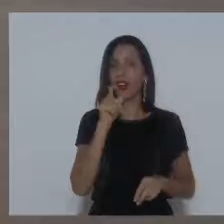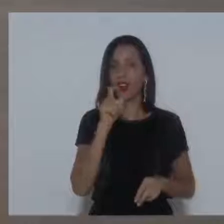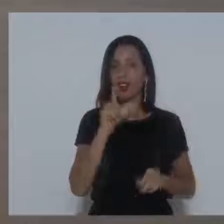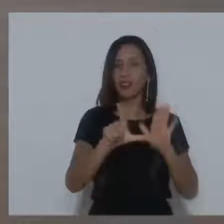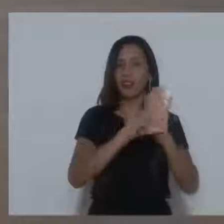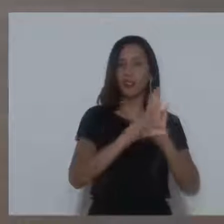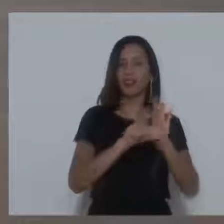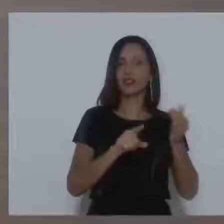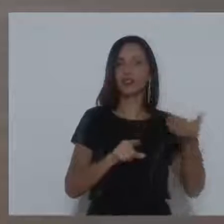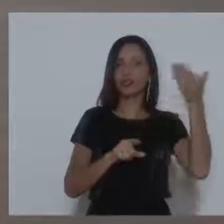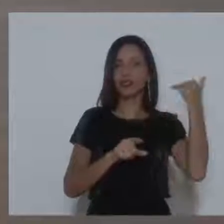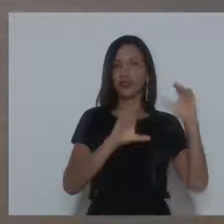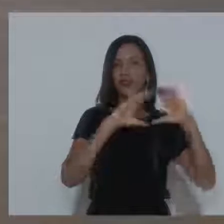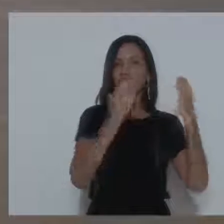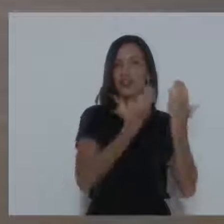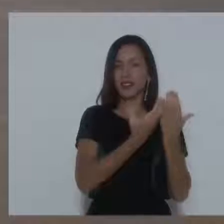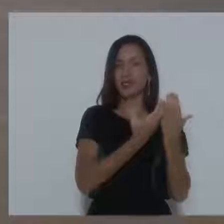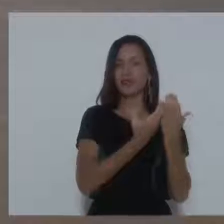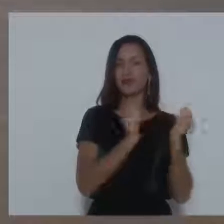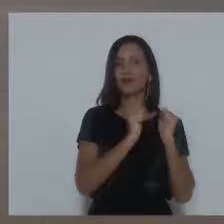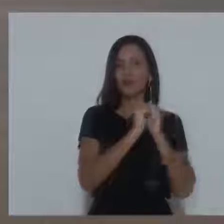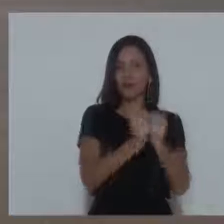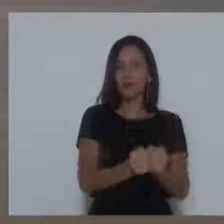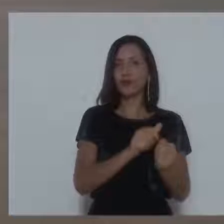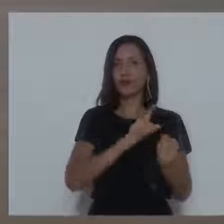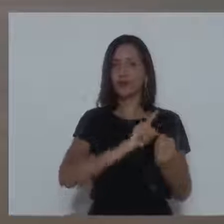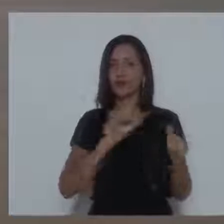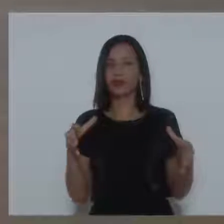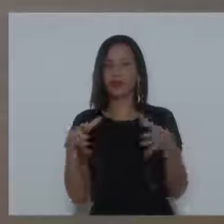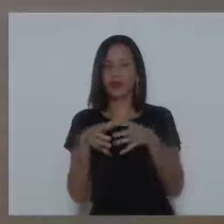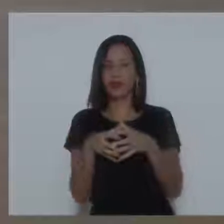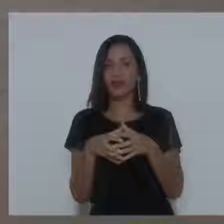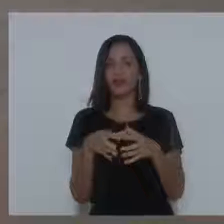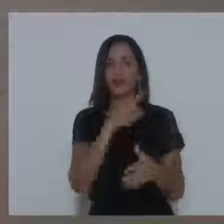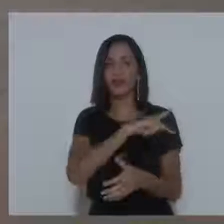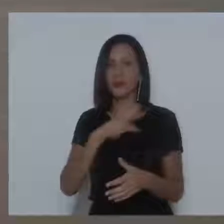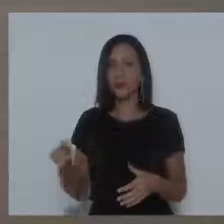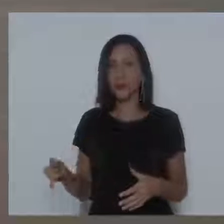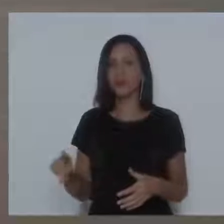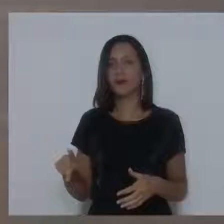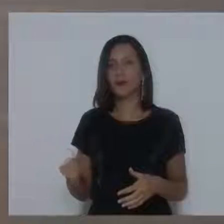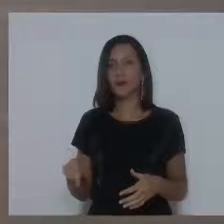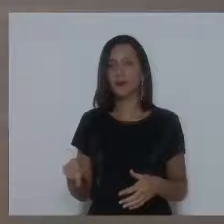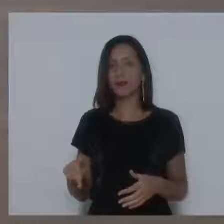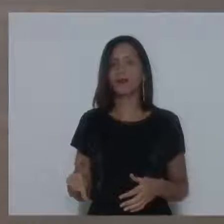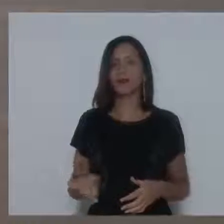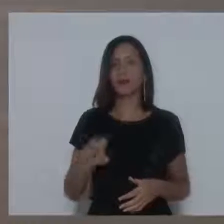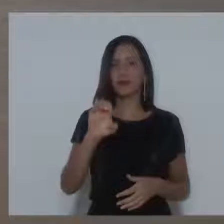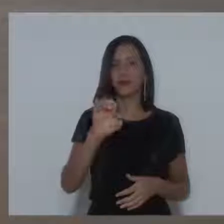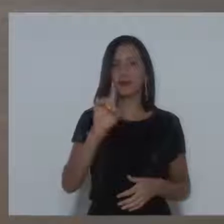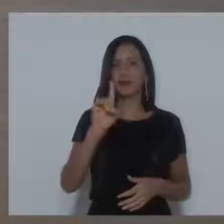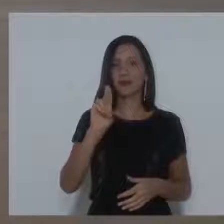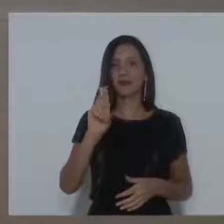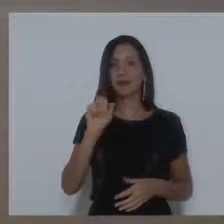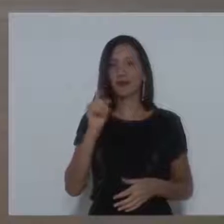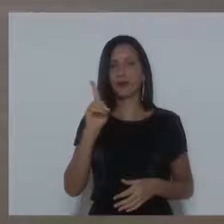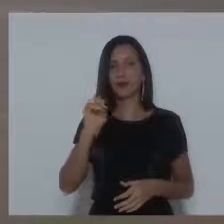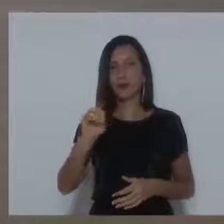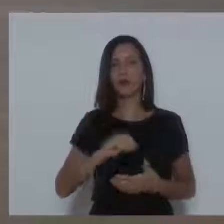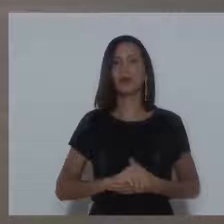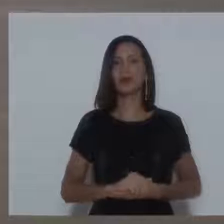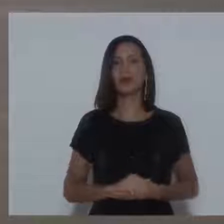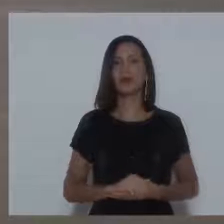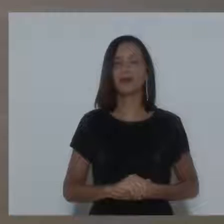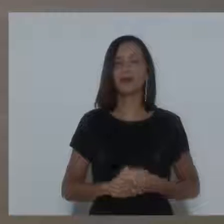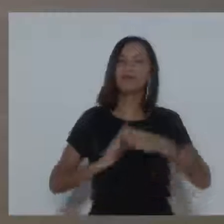legislatura passada estivemos junto com a comissão presidida pelo nobre vereador e presidente dessa casa, Eduardo César Gelme. Fomos até